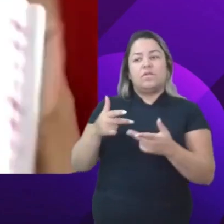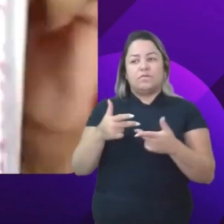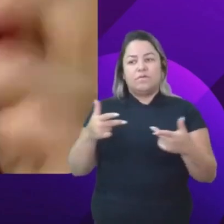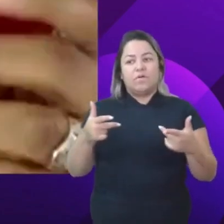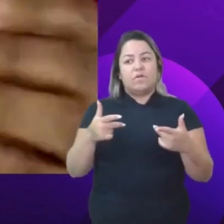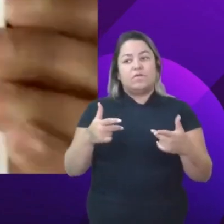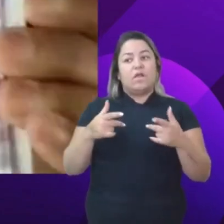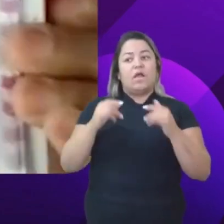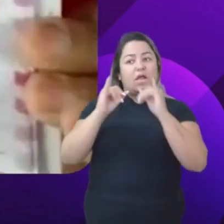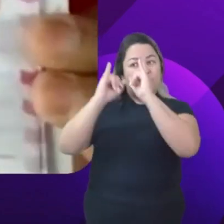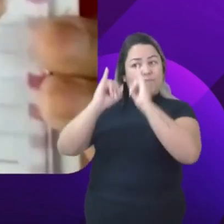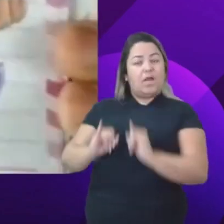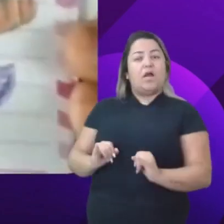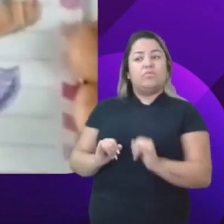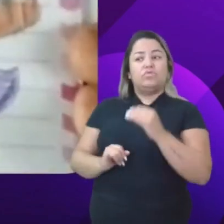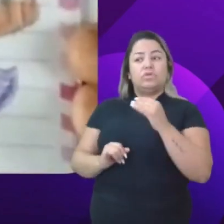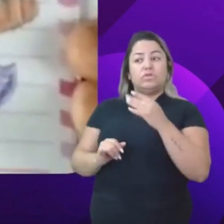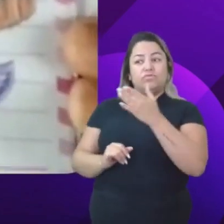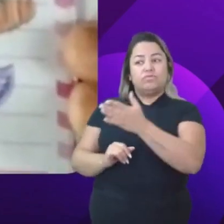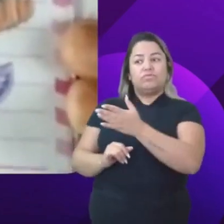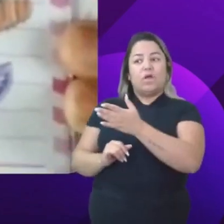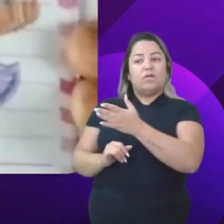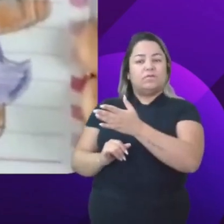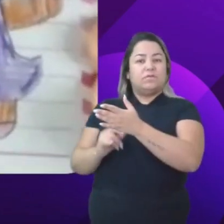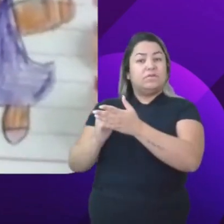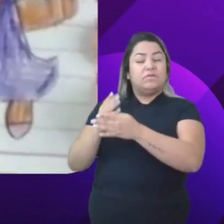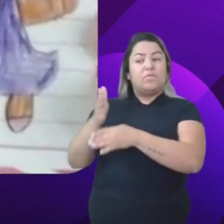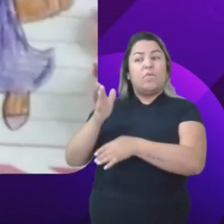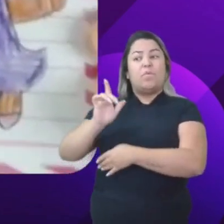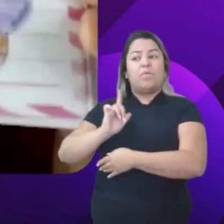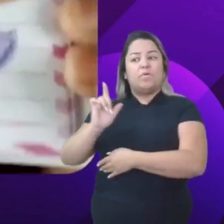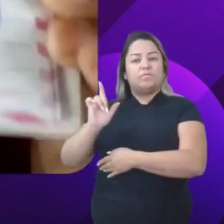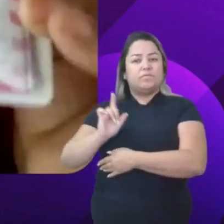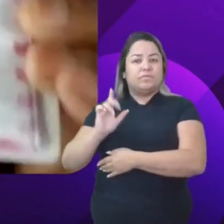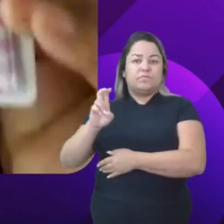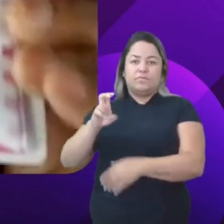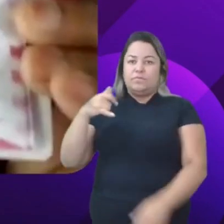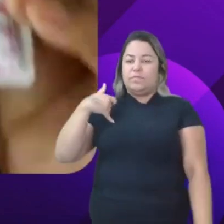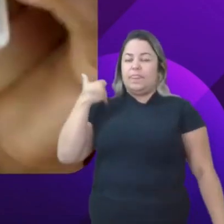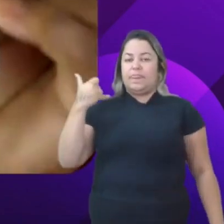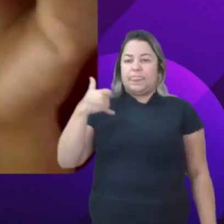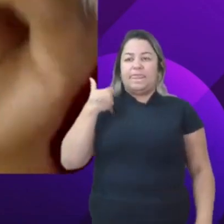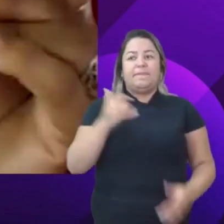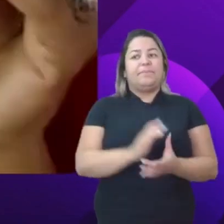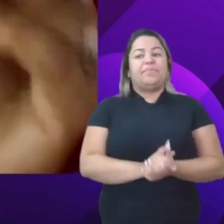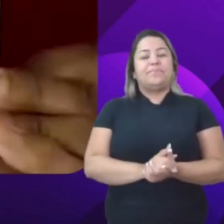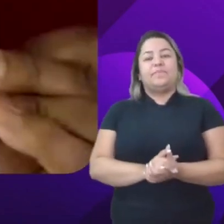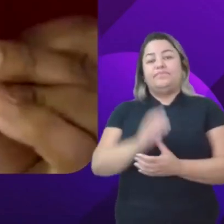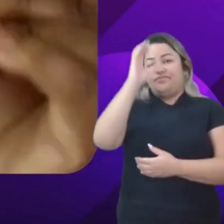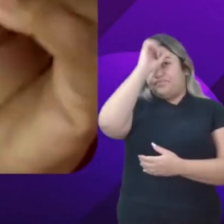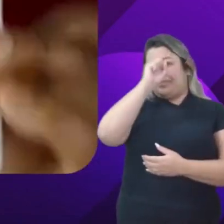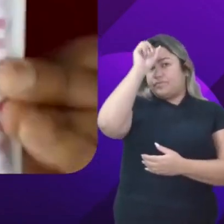quando ela se desenha com essa possibilidade. É uma criança de 5 anos, mas é uma criança de 5 anos onde ela aprende